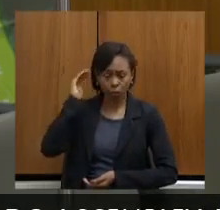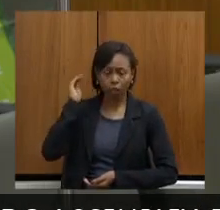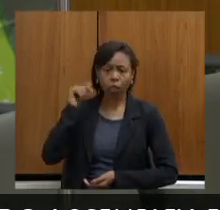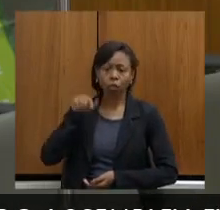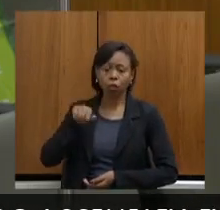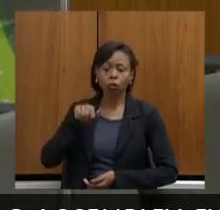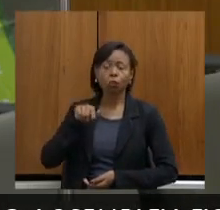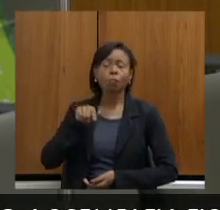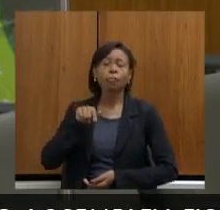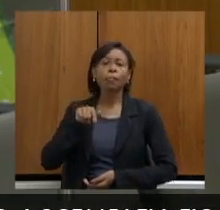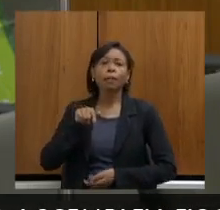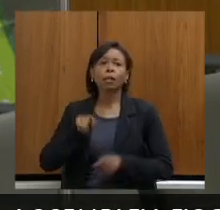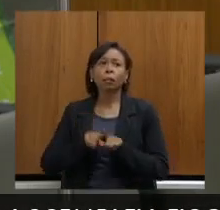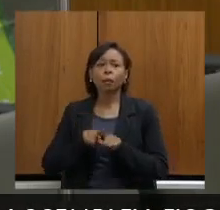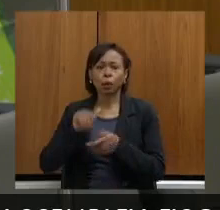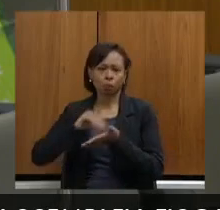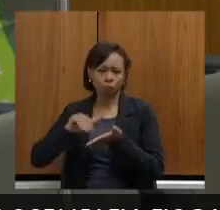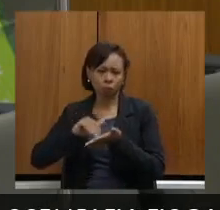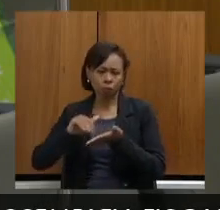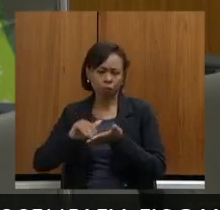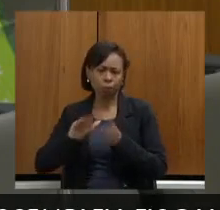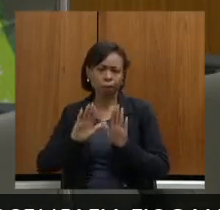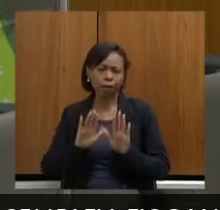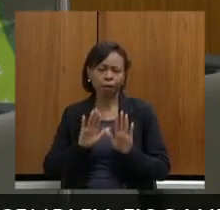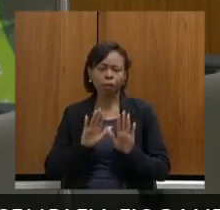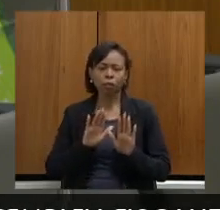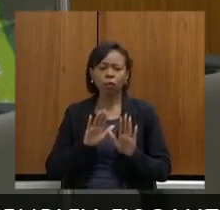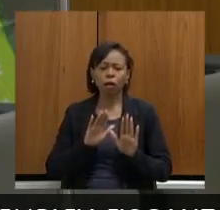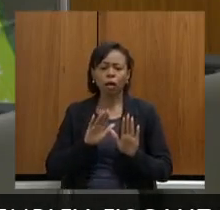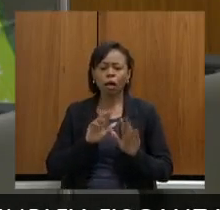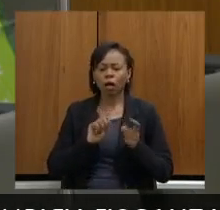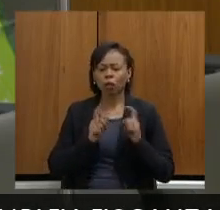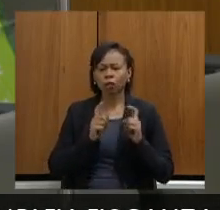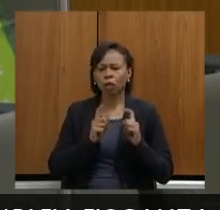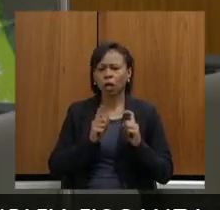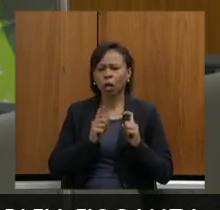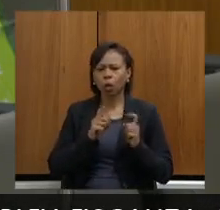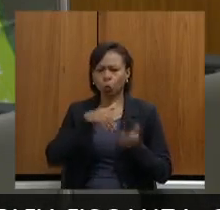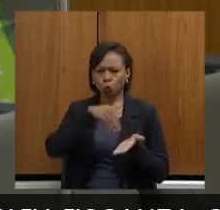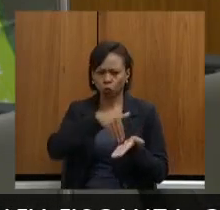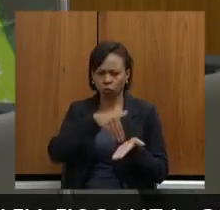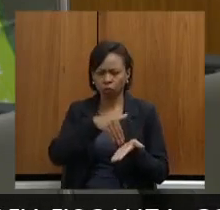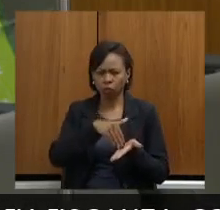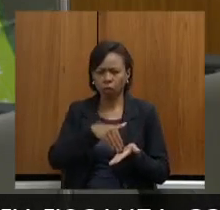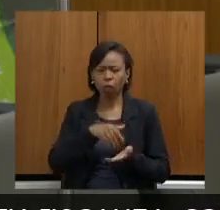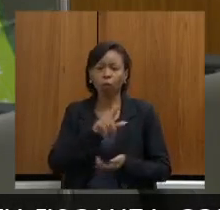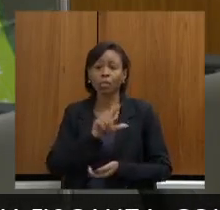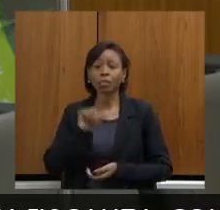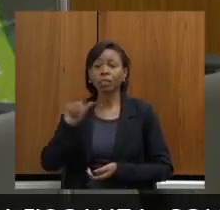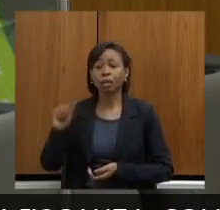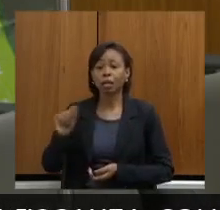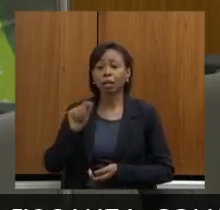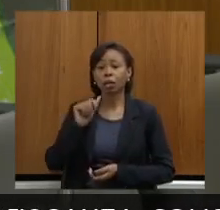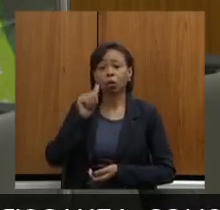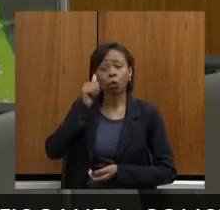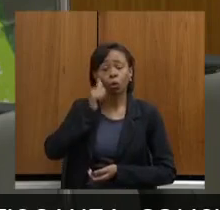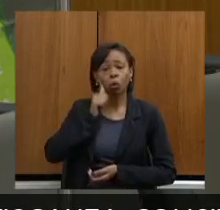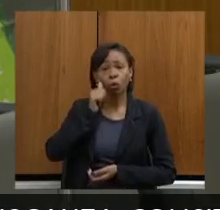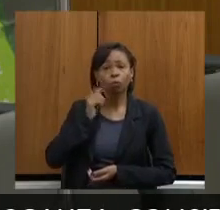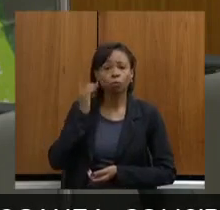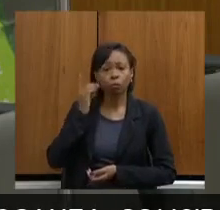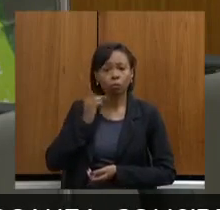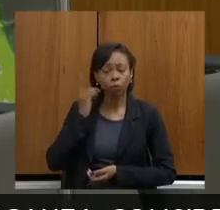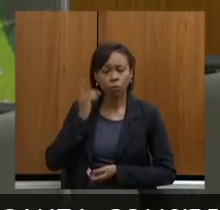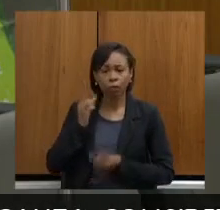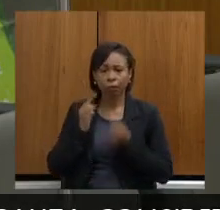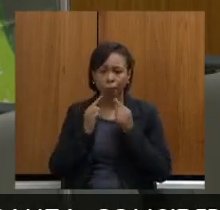final da reunião já havia saído uma parlamentar a qual respeito muito fez críticas a